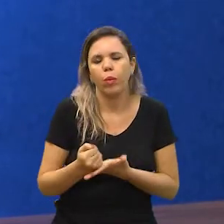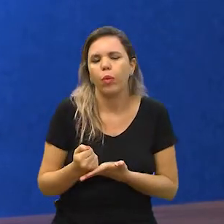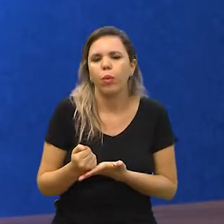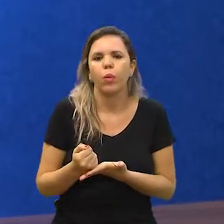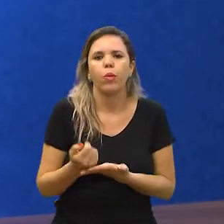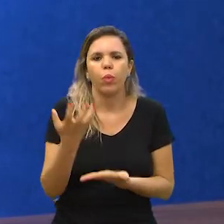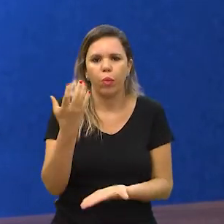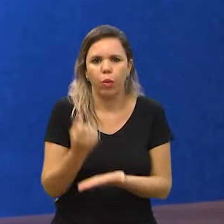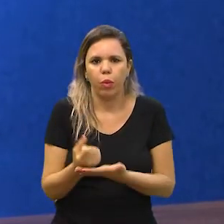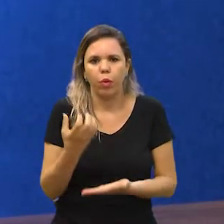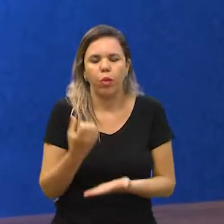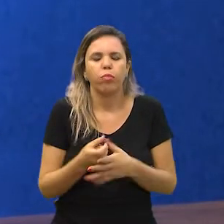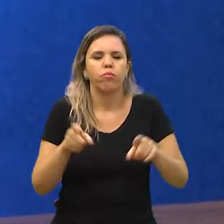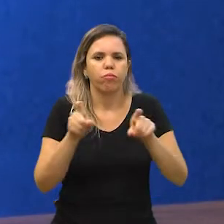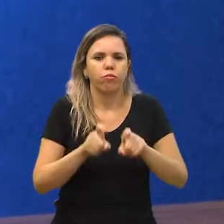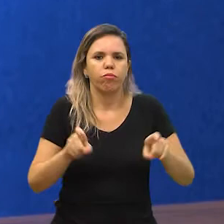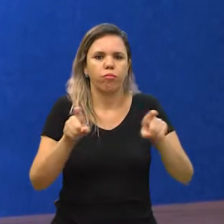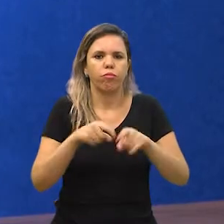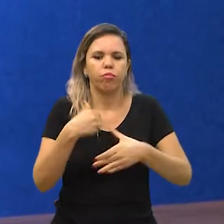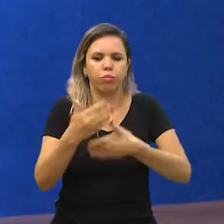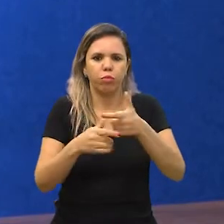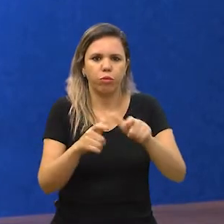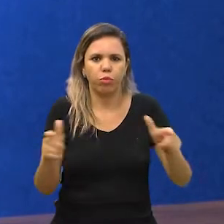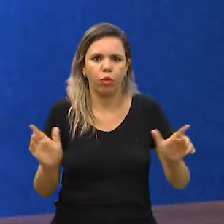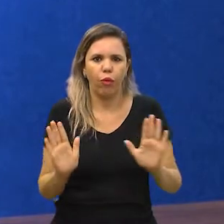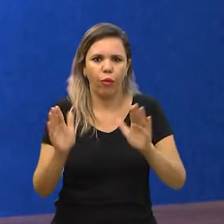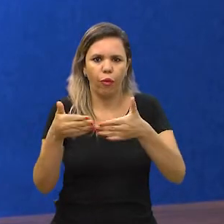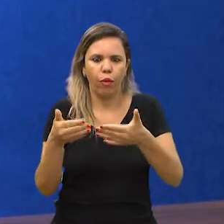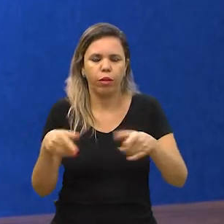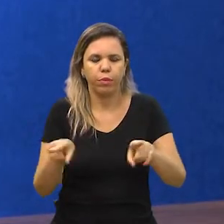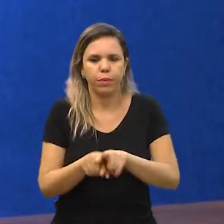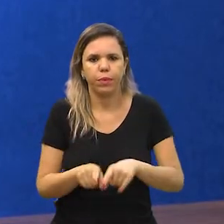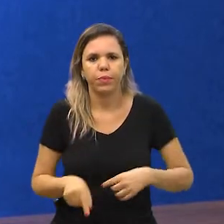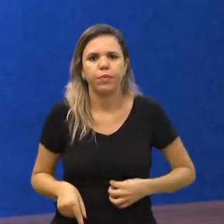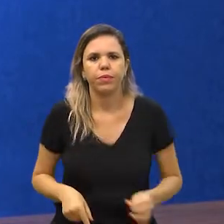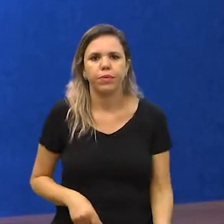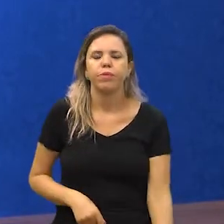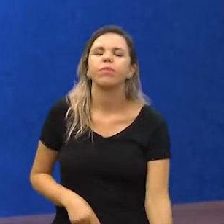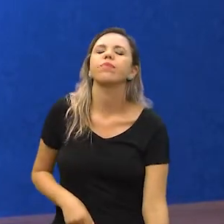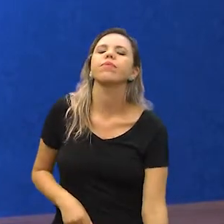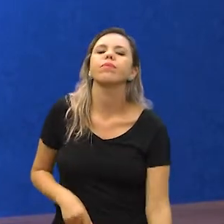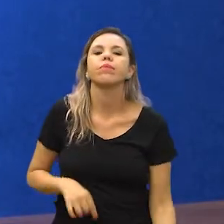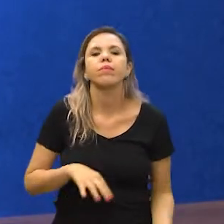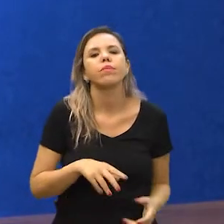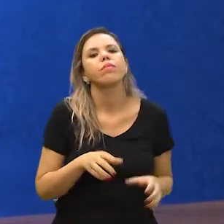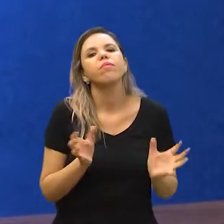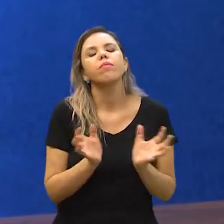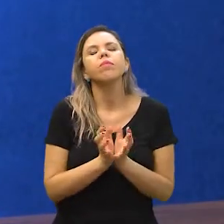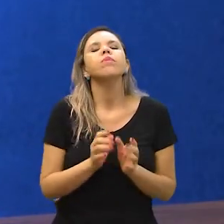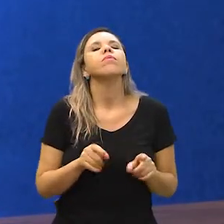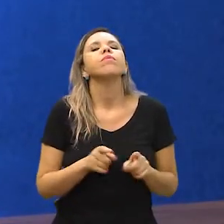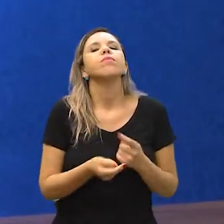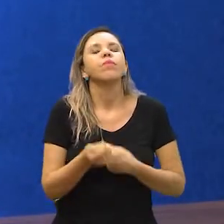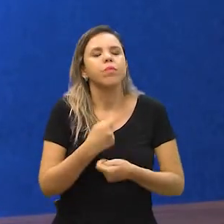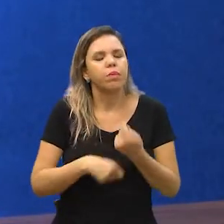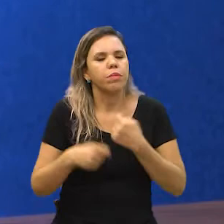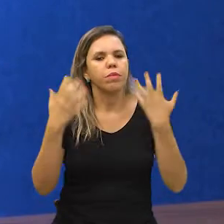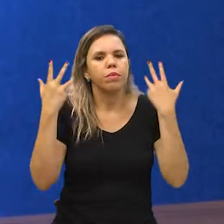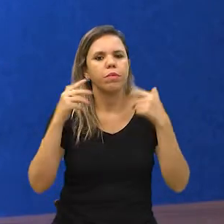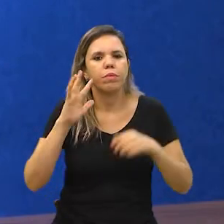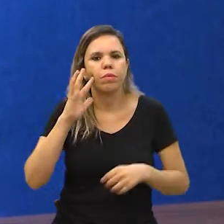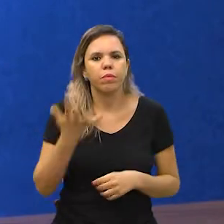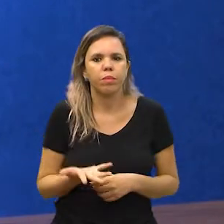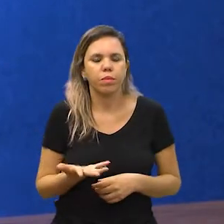contratos digitais e que está cada vez mais focada também no mundo do agronegócio,